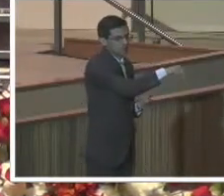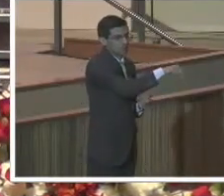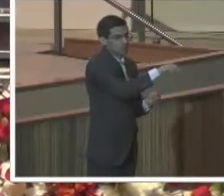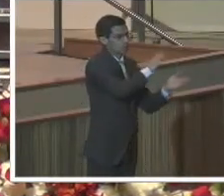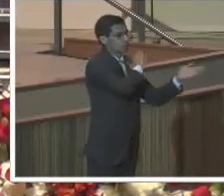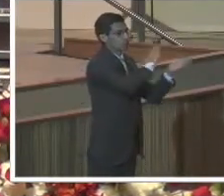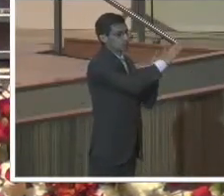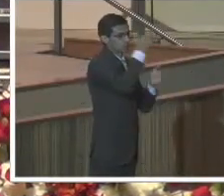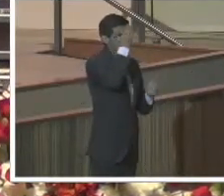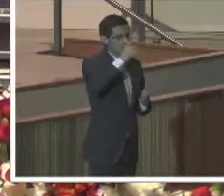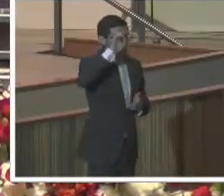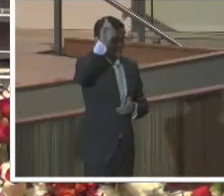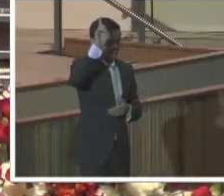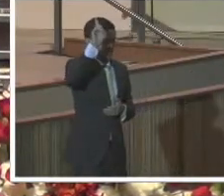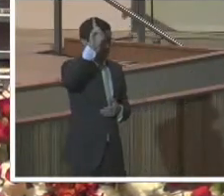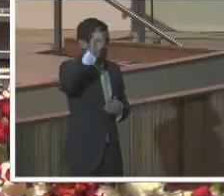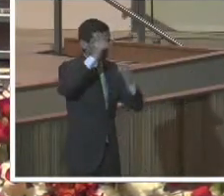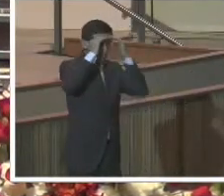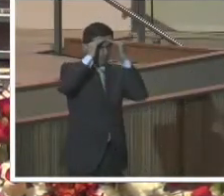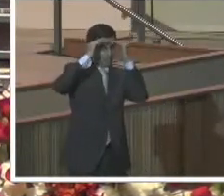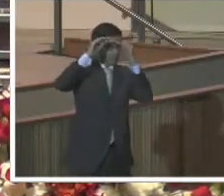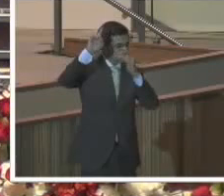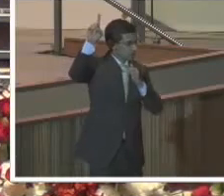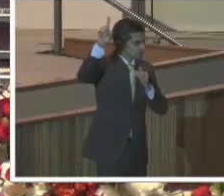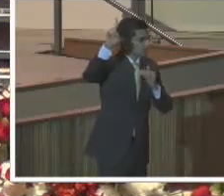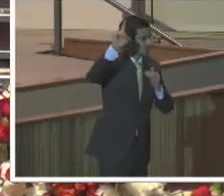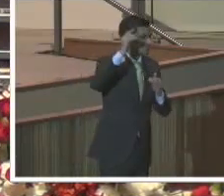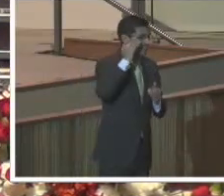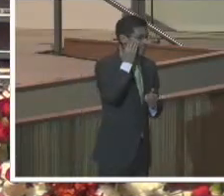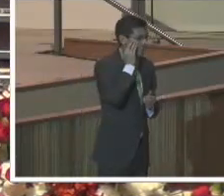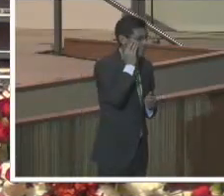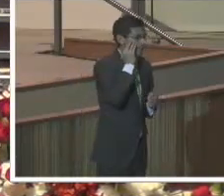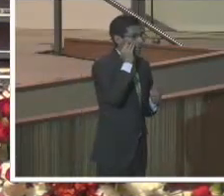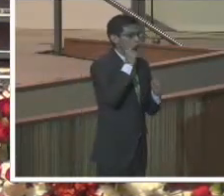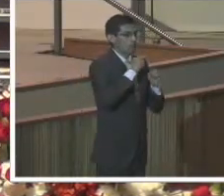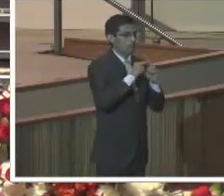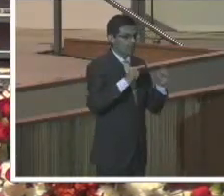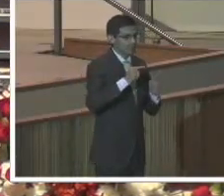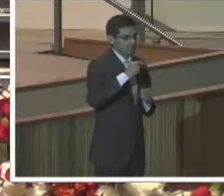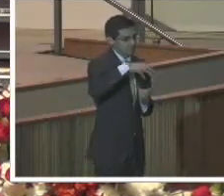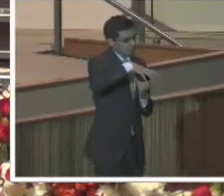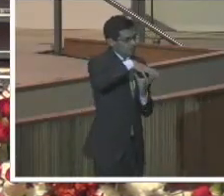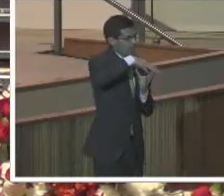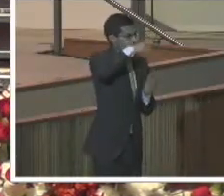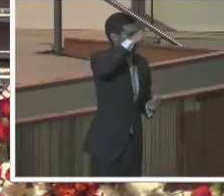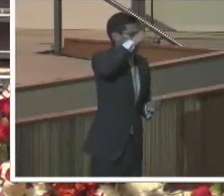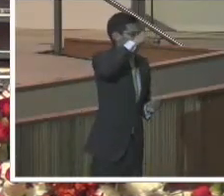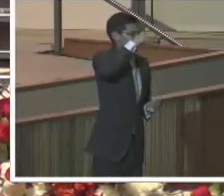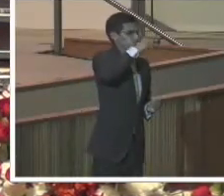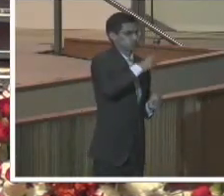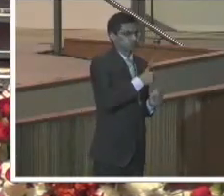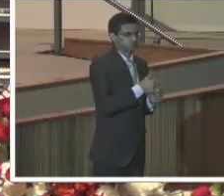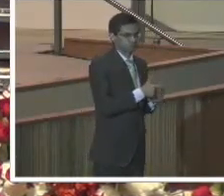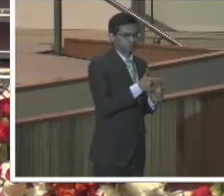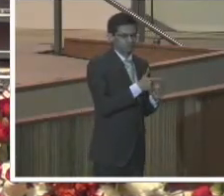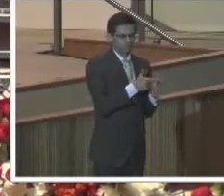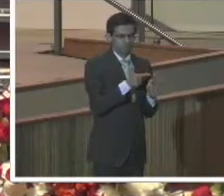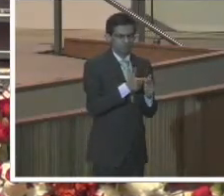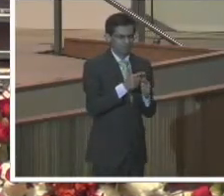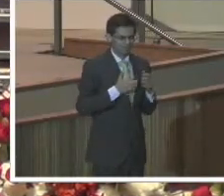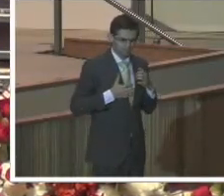Eu não estou falando só de perder coisas, mas aqui dentro da alma, vidas de